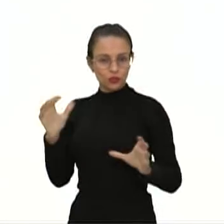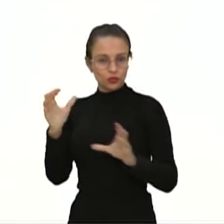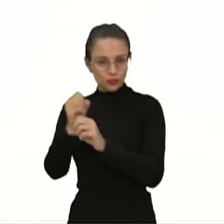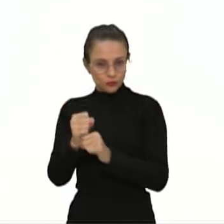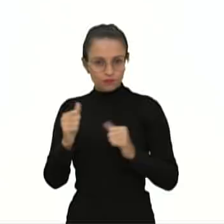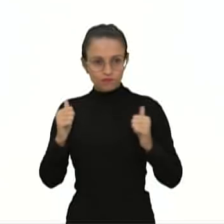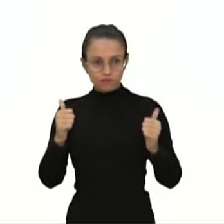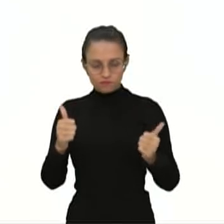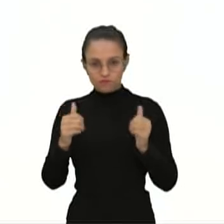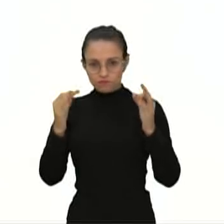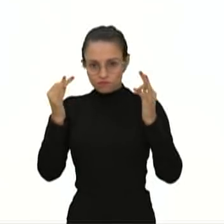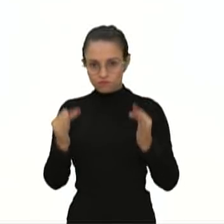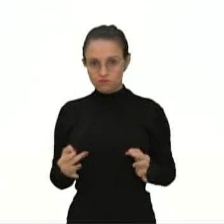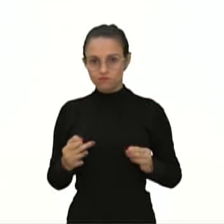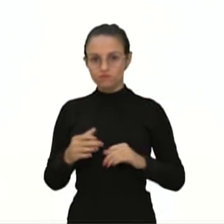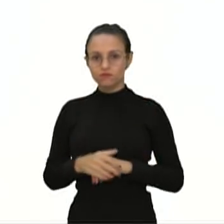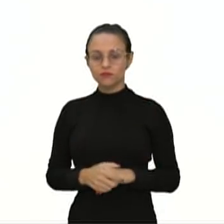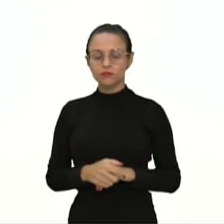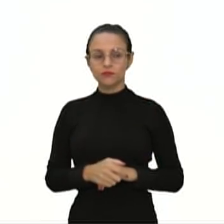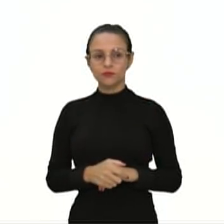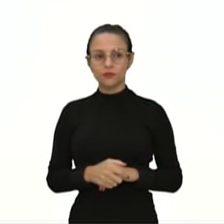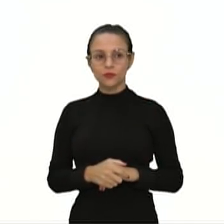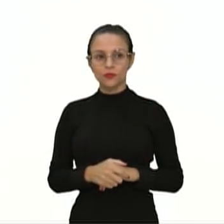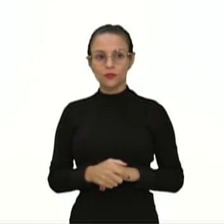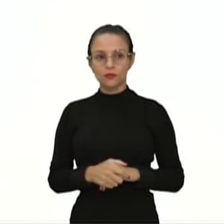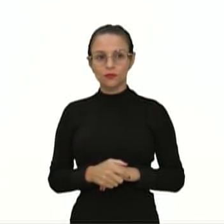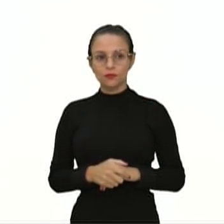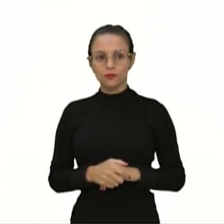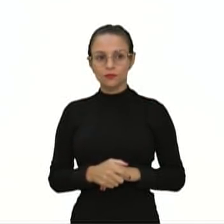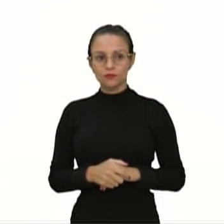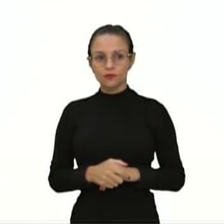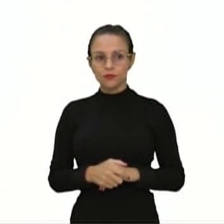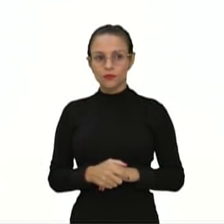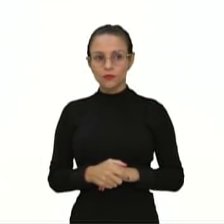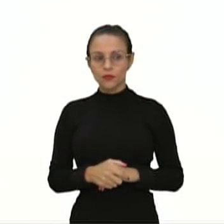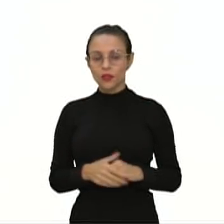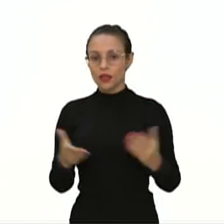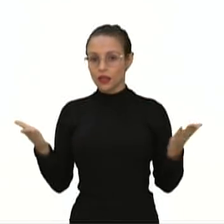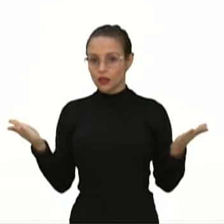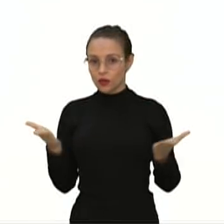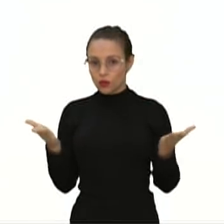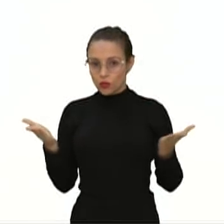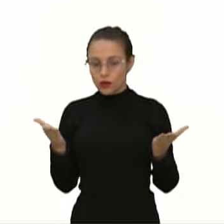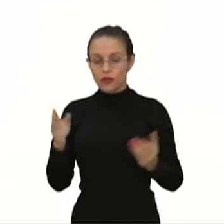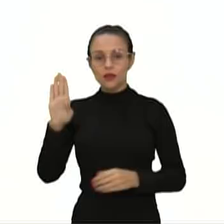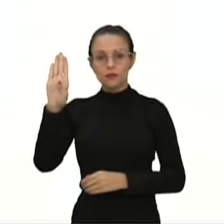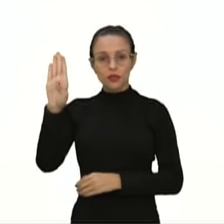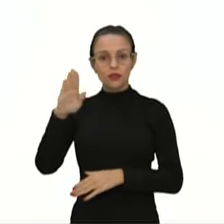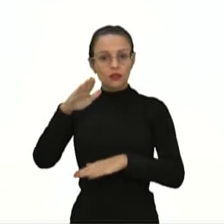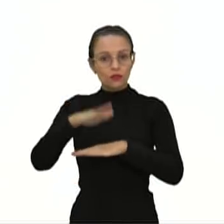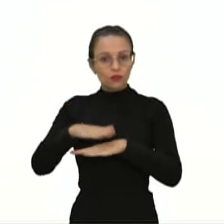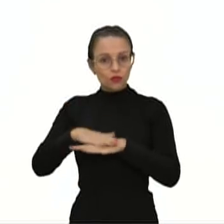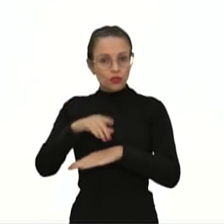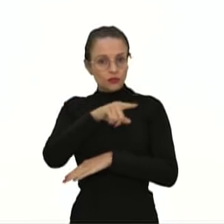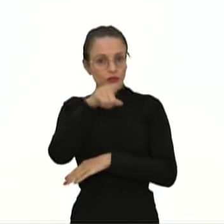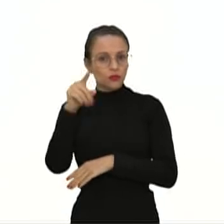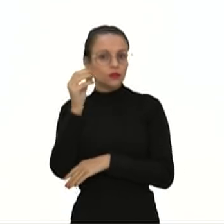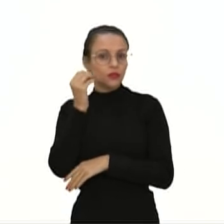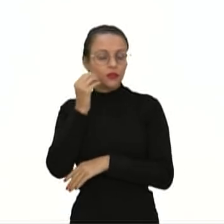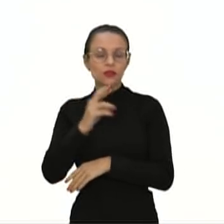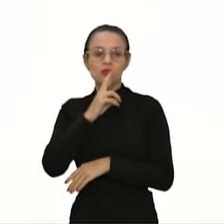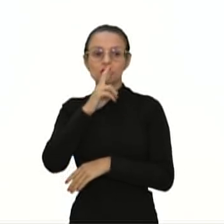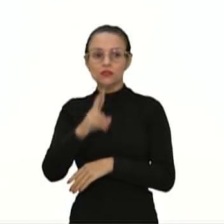Vejam aí, certo? E agora nós vamos fazer o seguinte, na letra B vocês vão tentar resolver,